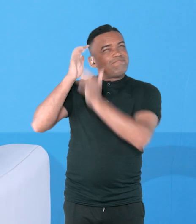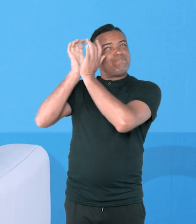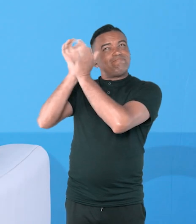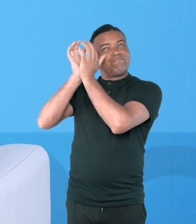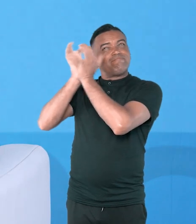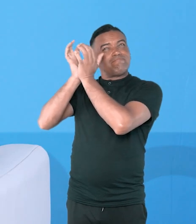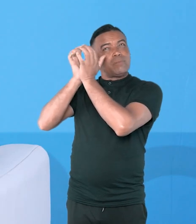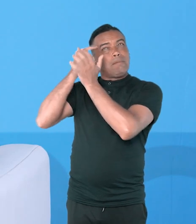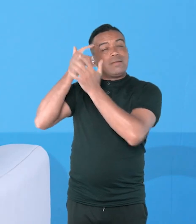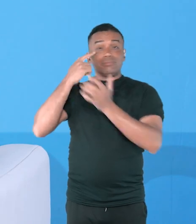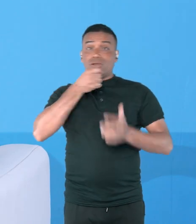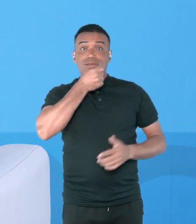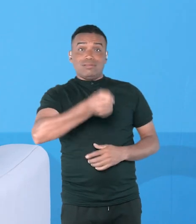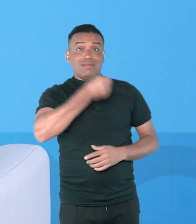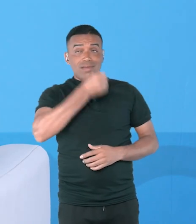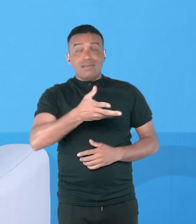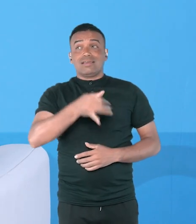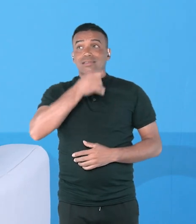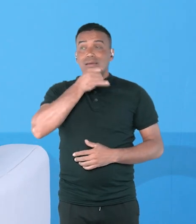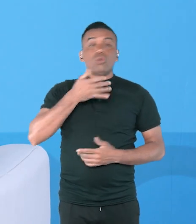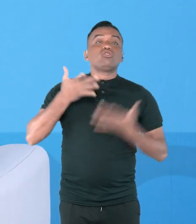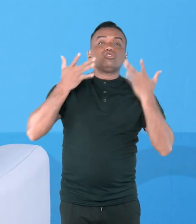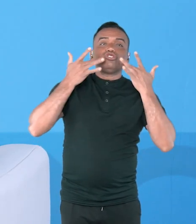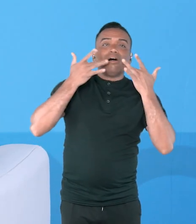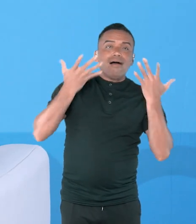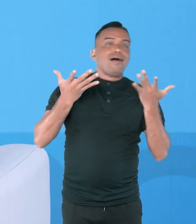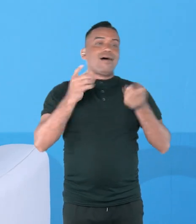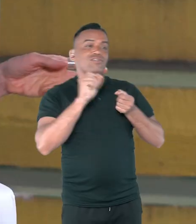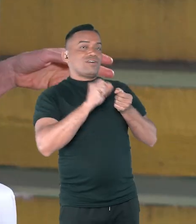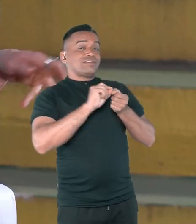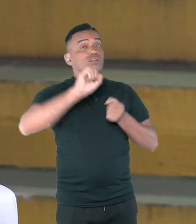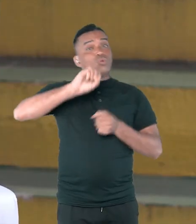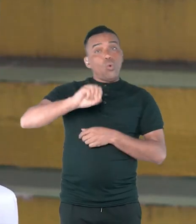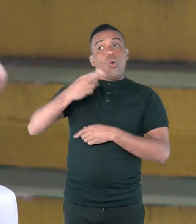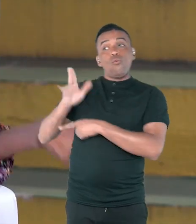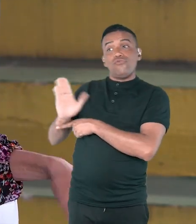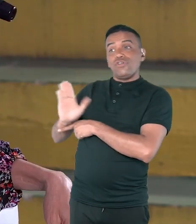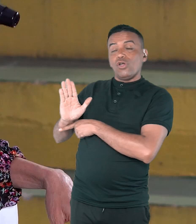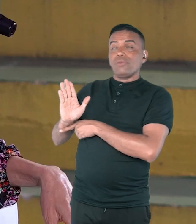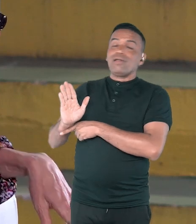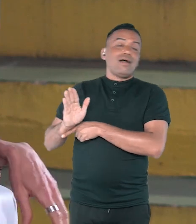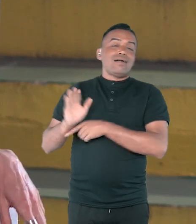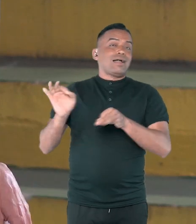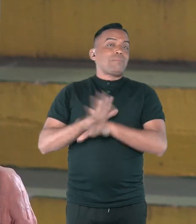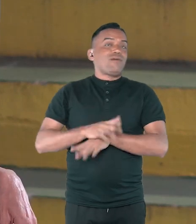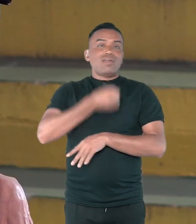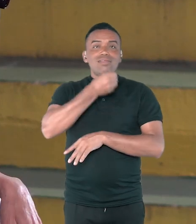muitos pensamentos. Então, eu ia dar uma entrevista para falar de uma peça que eu estava fazendo, um filme, e eu acabava falando de